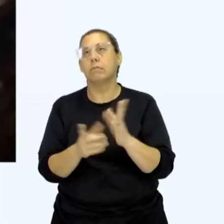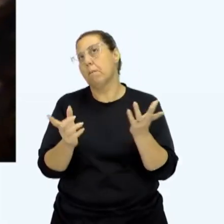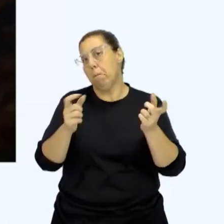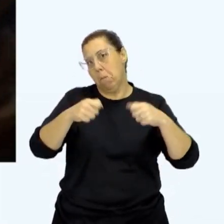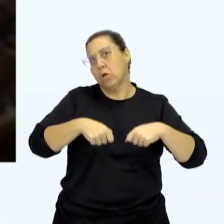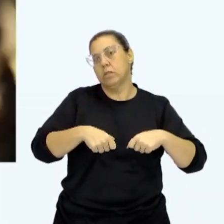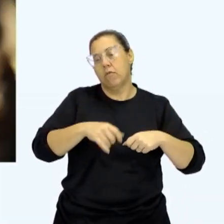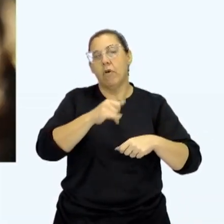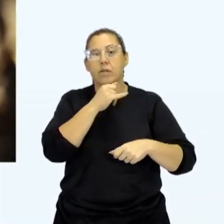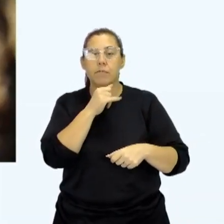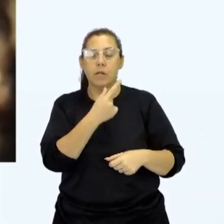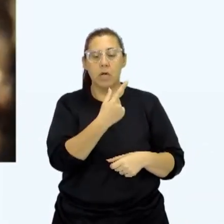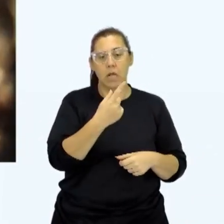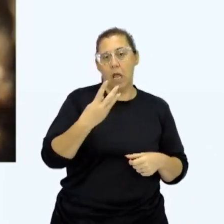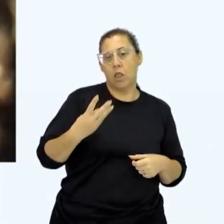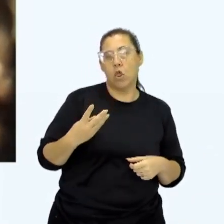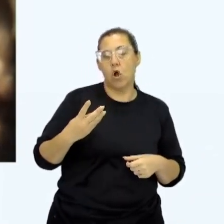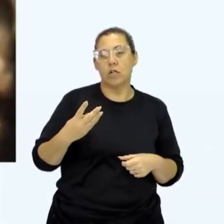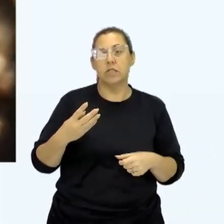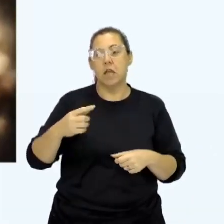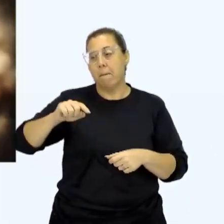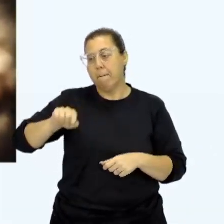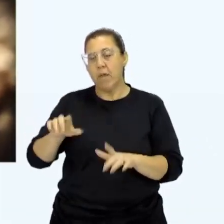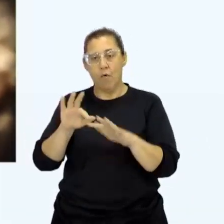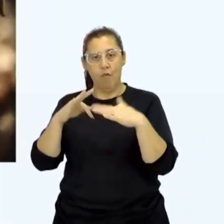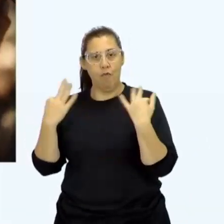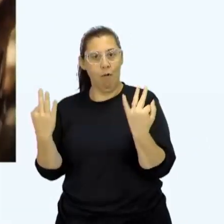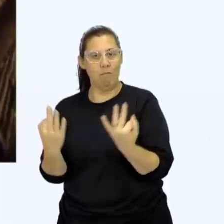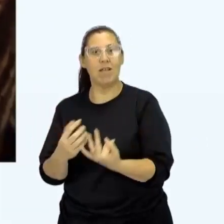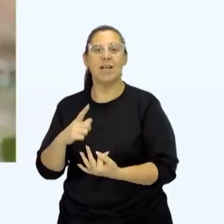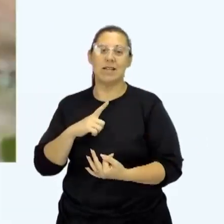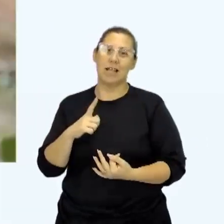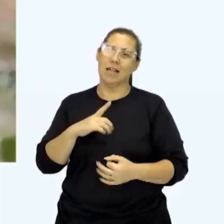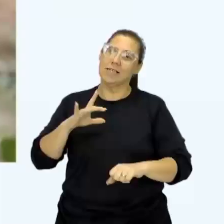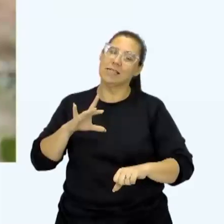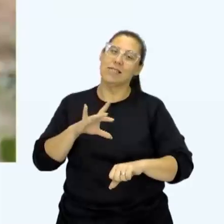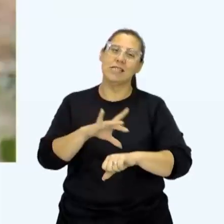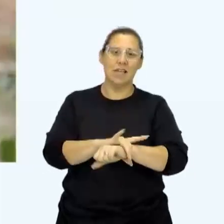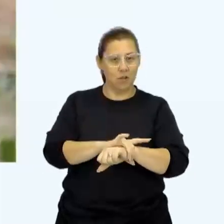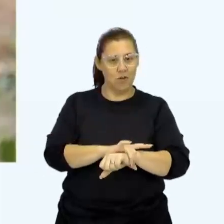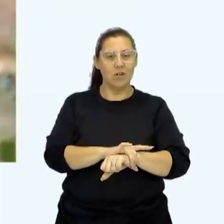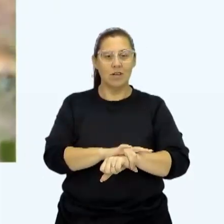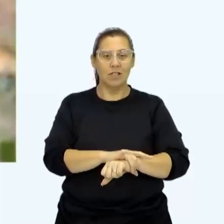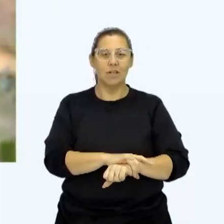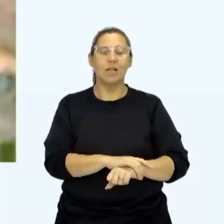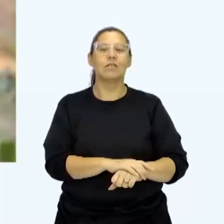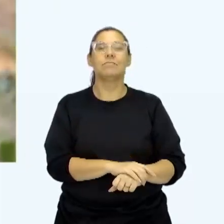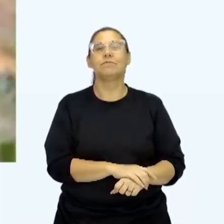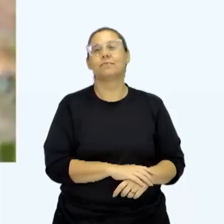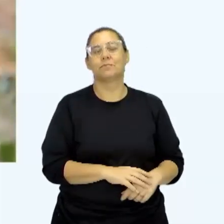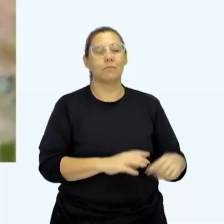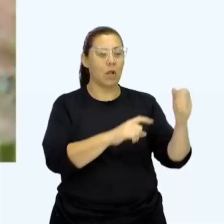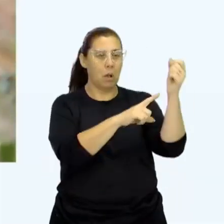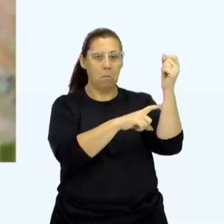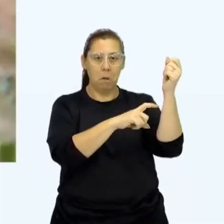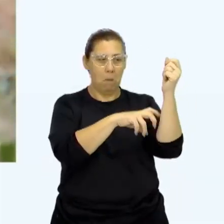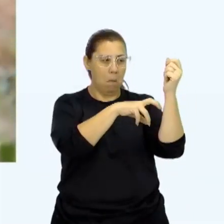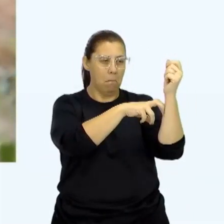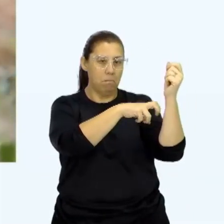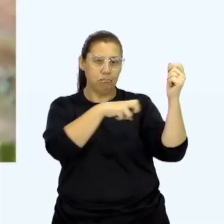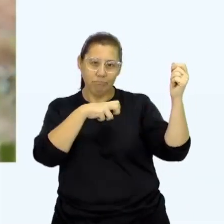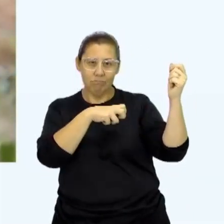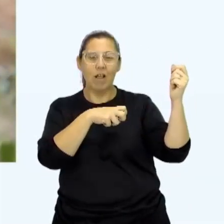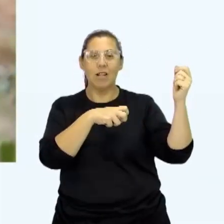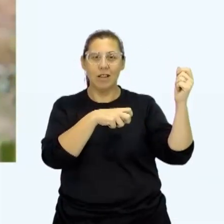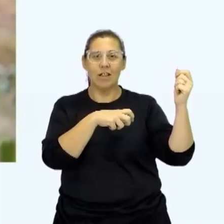exemplo, que cerca de 14 mil famílias tradicionais tenham mais segurança para extrair de forma sustentável os recursos naturais